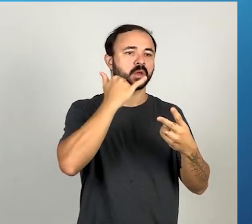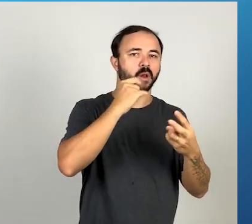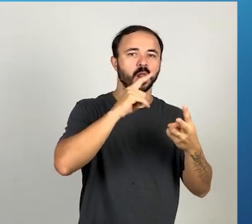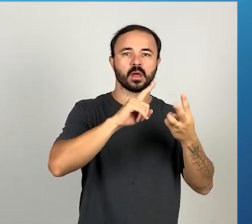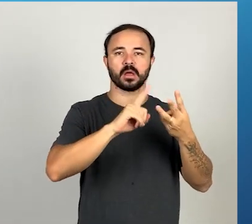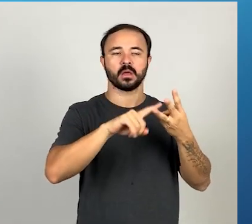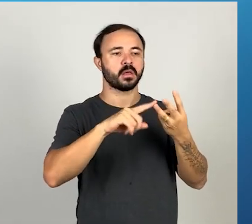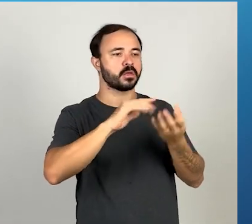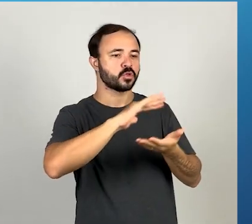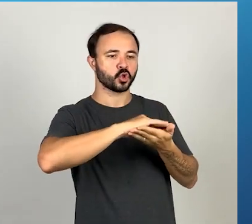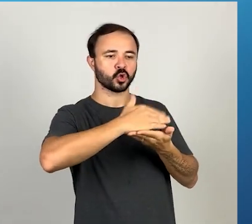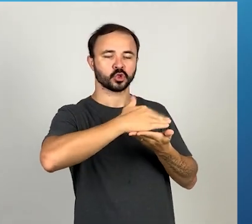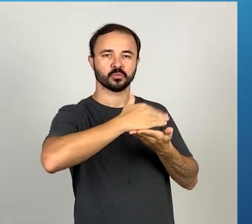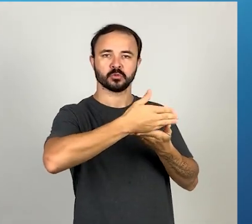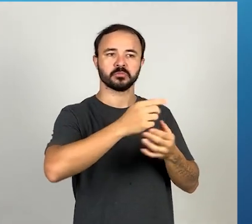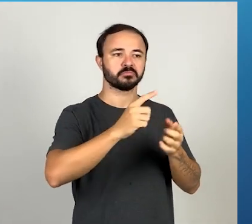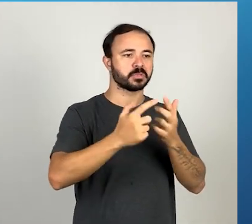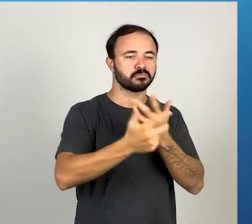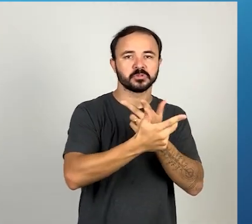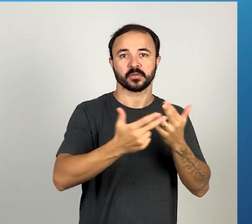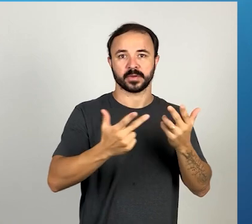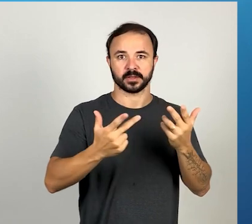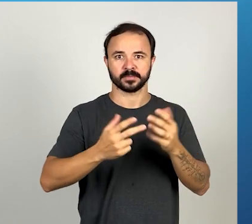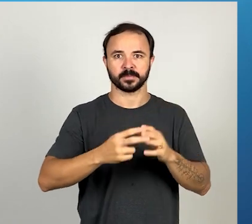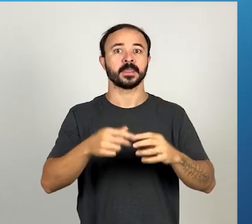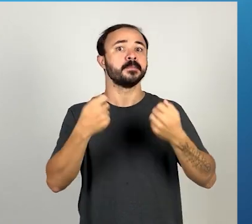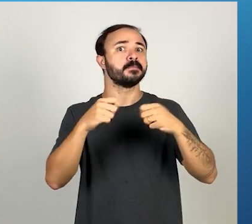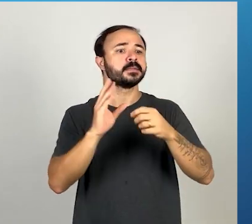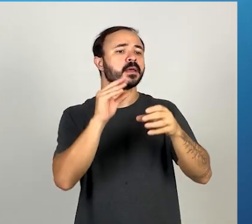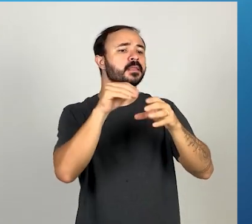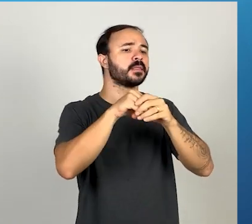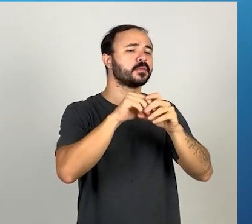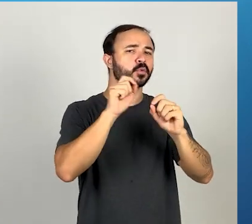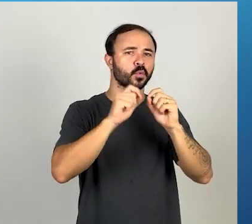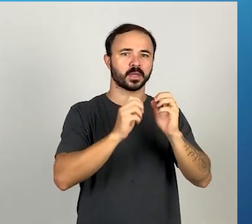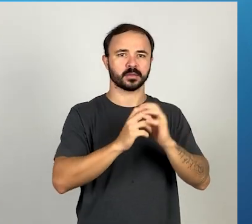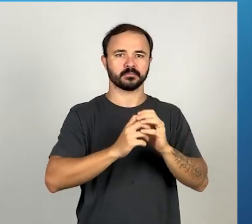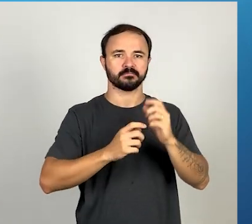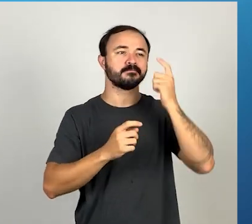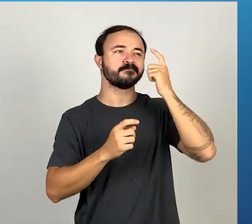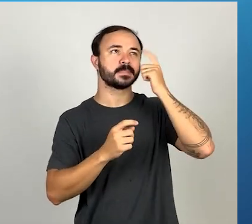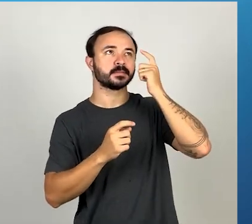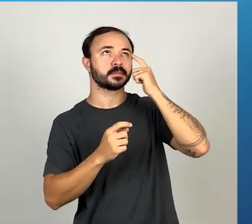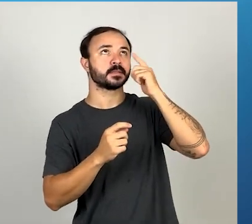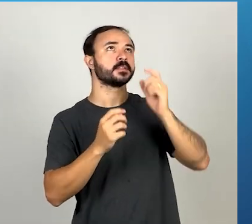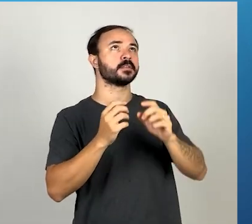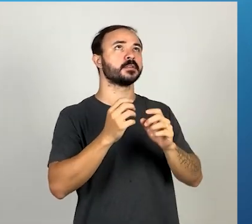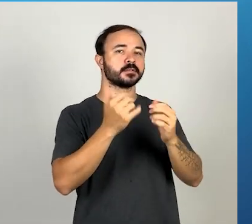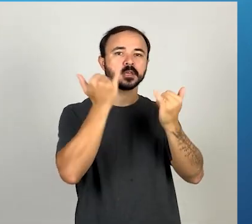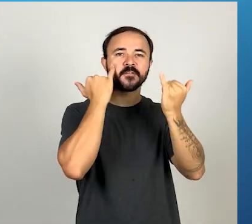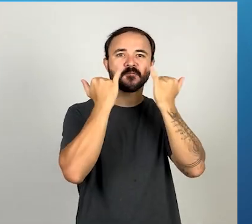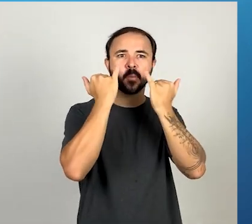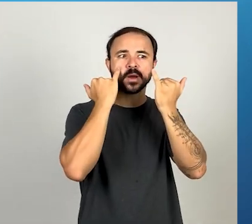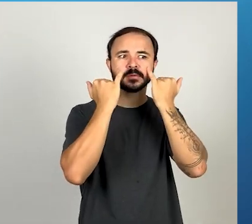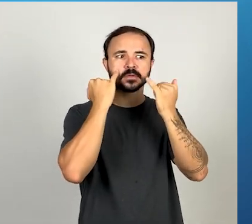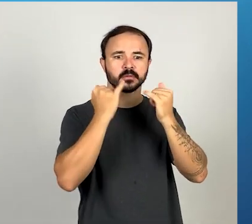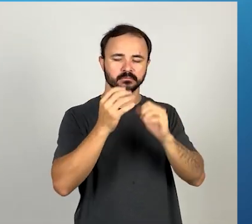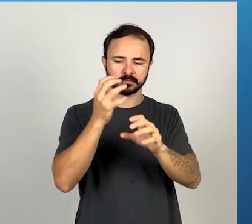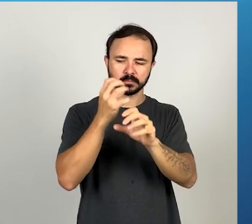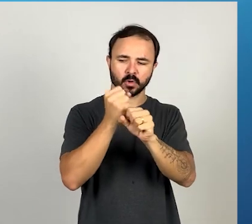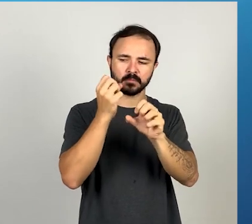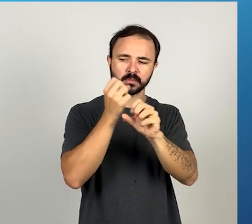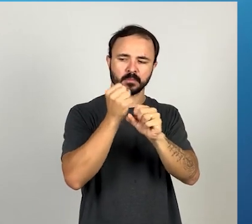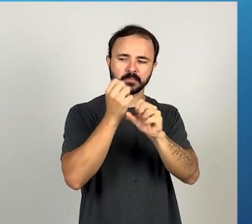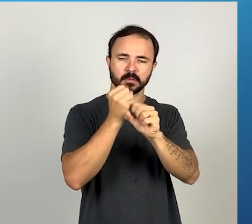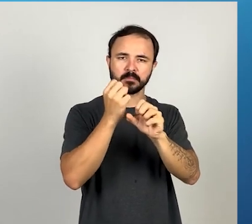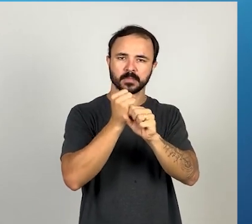notebook, ele vai precisar de uma unidade que vai fazer cálculos operacionais, que vai armazenar informações por